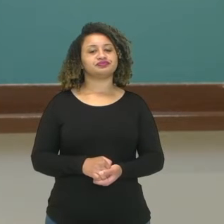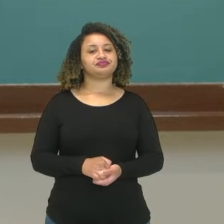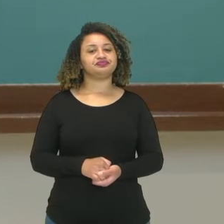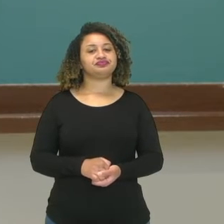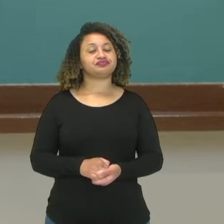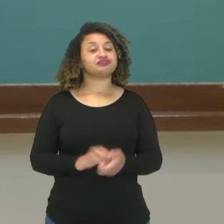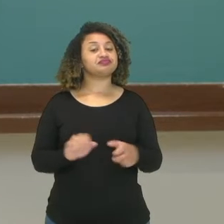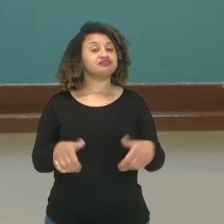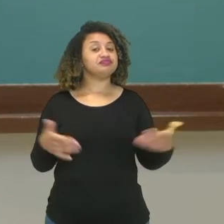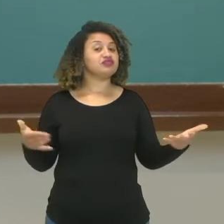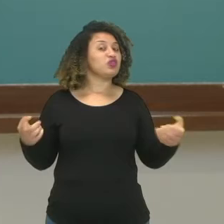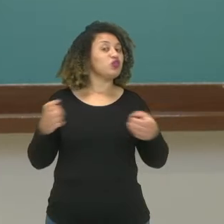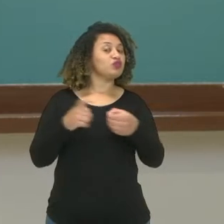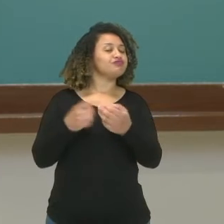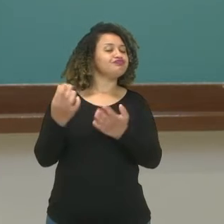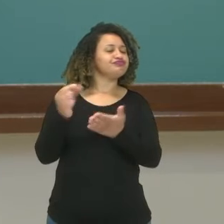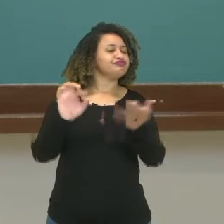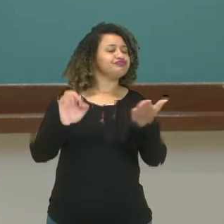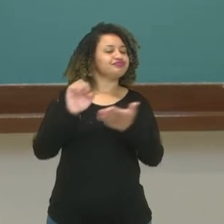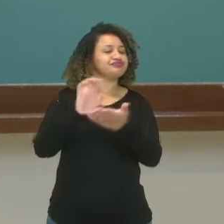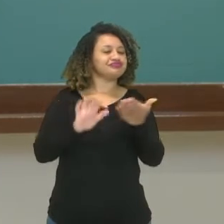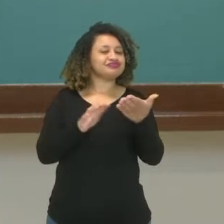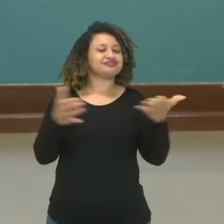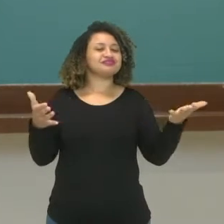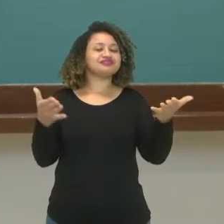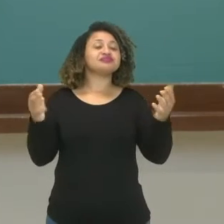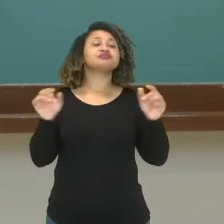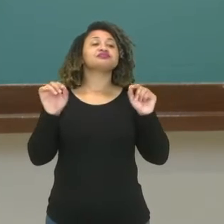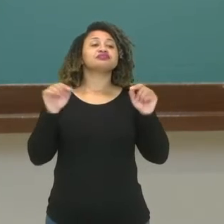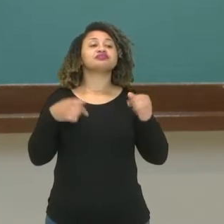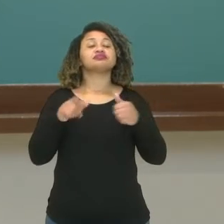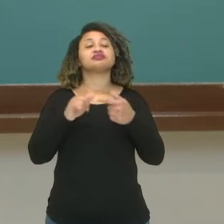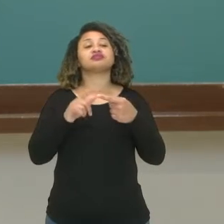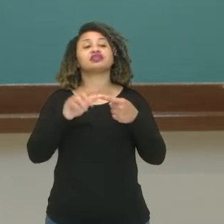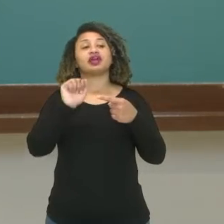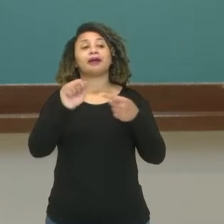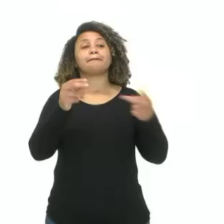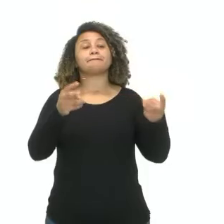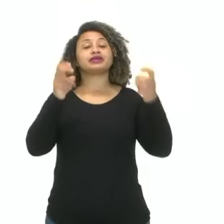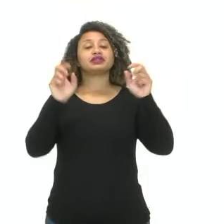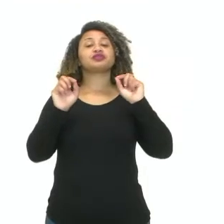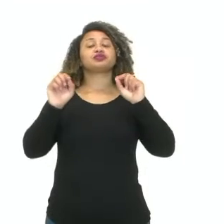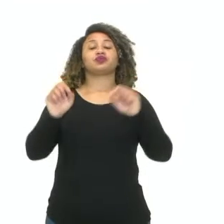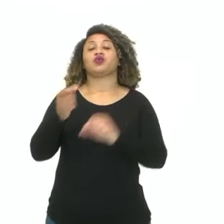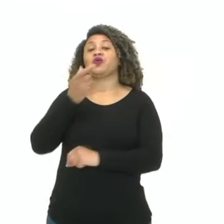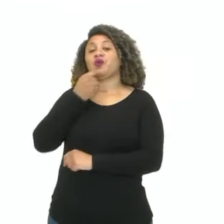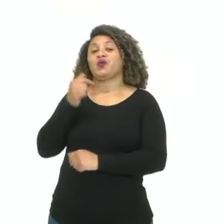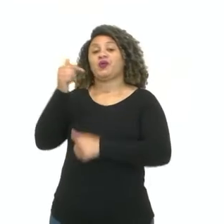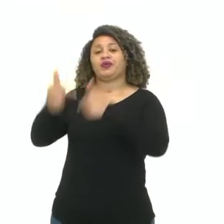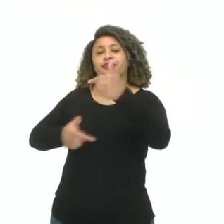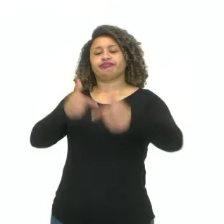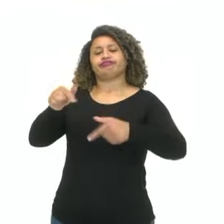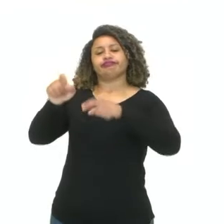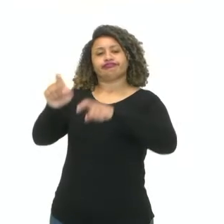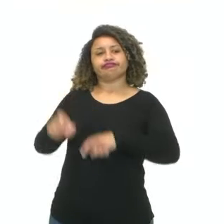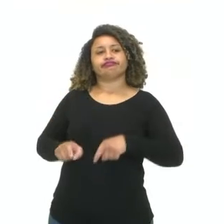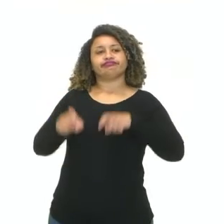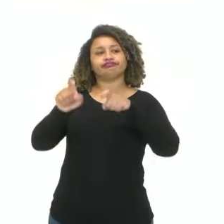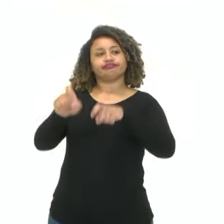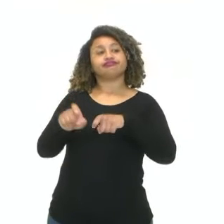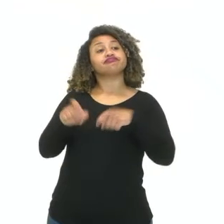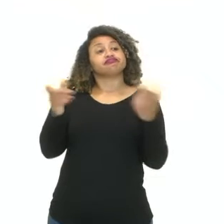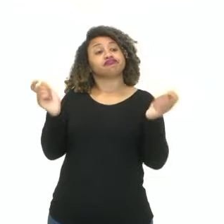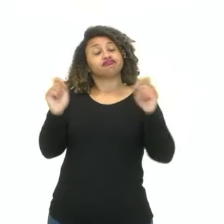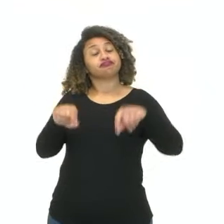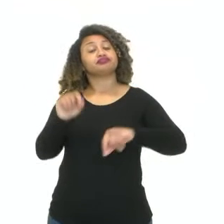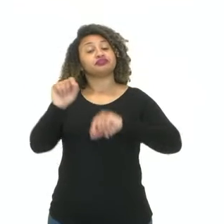Olá, voltei gabaritar contigo a questão. Então, na letra A, você observa o quê? Que o homem que está trabalhando na lavoura